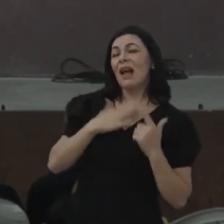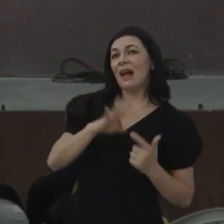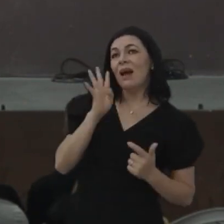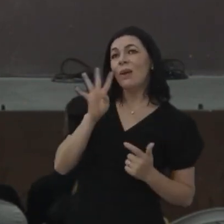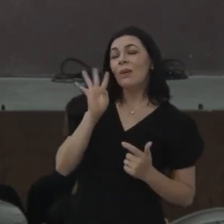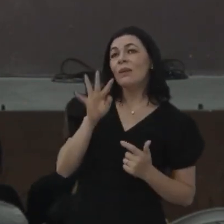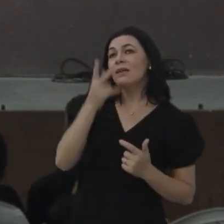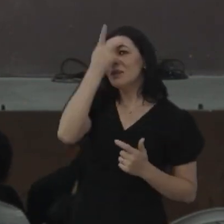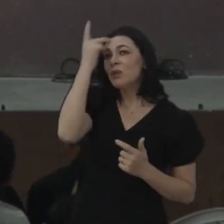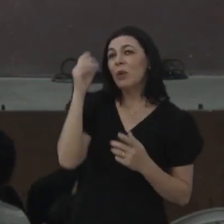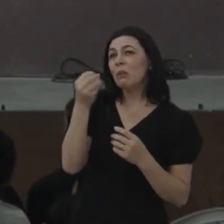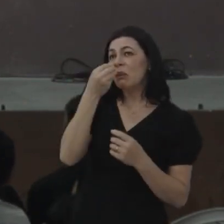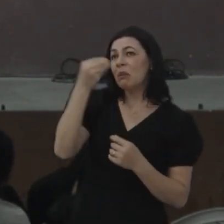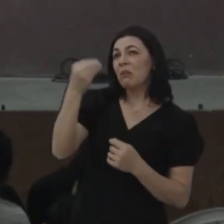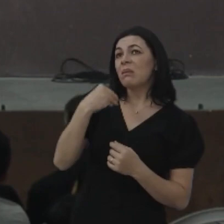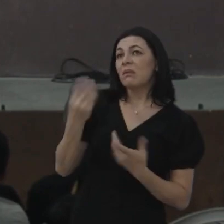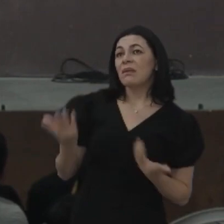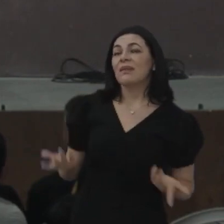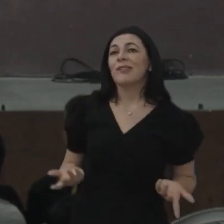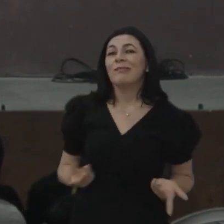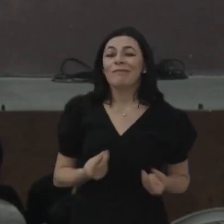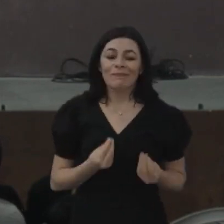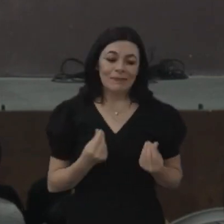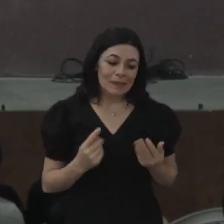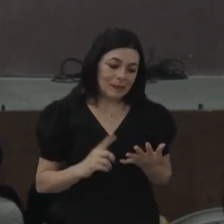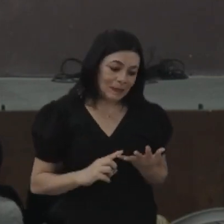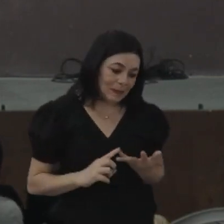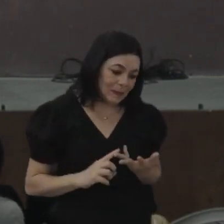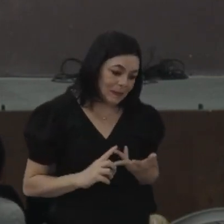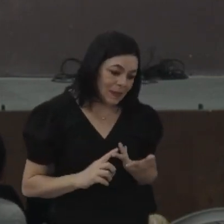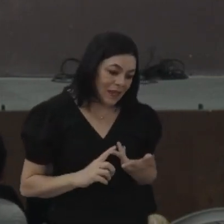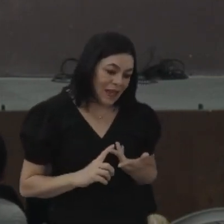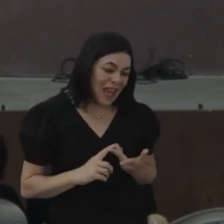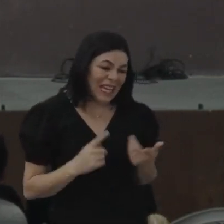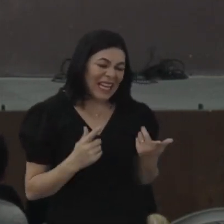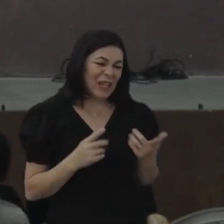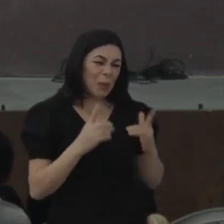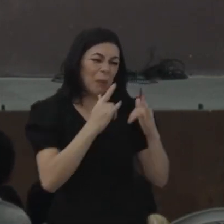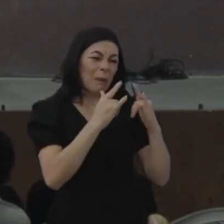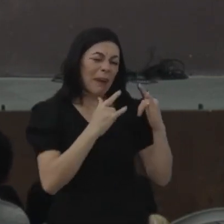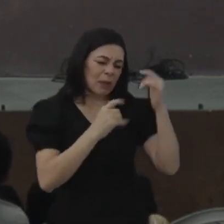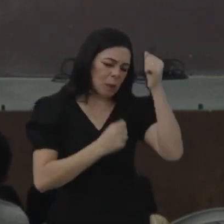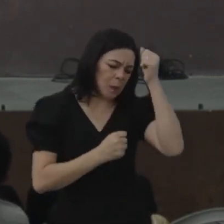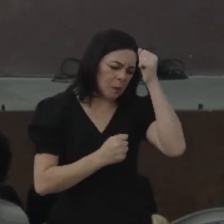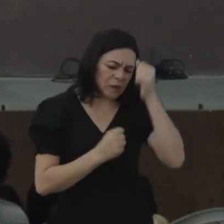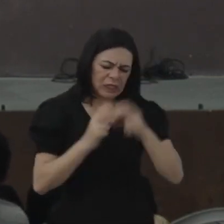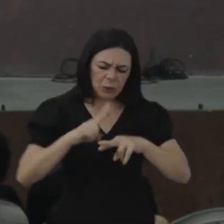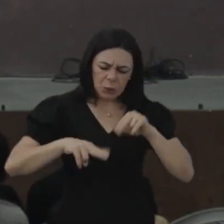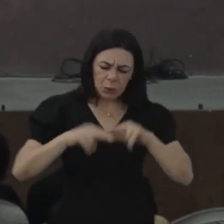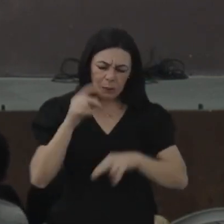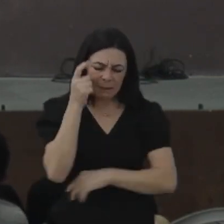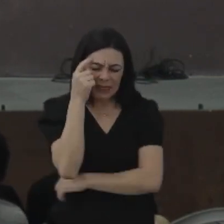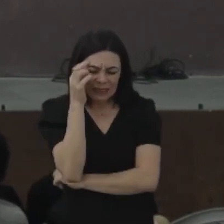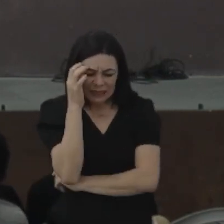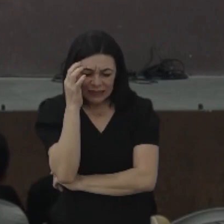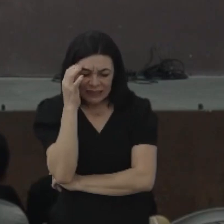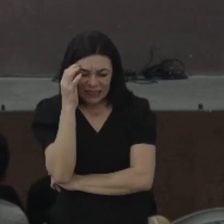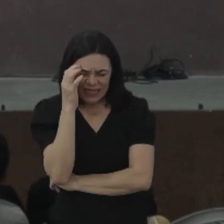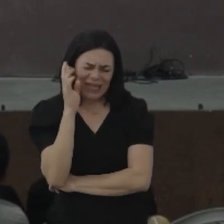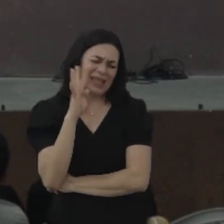ama. Eu vou deixar de ser, eu vou ter que largar o Parque do Povo, junho está chegando, e junho é